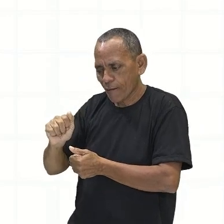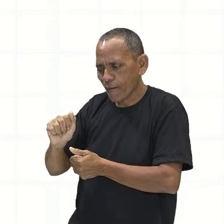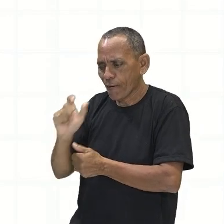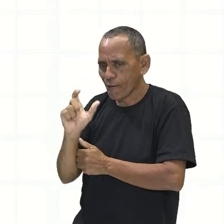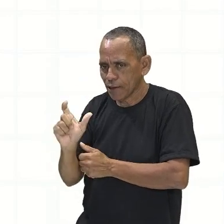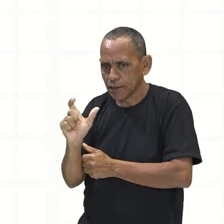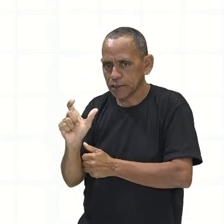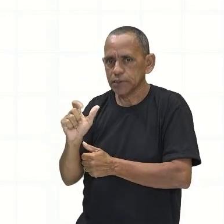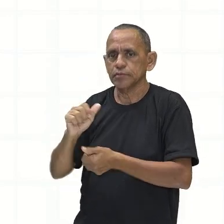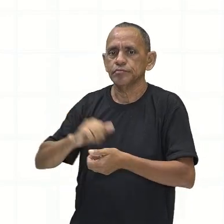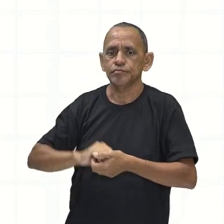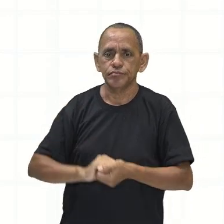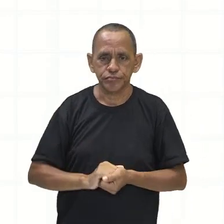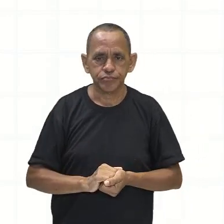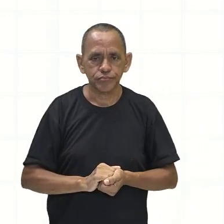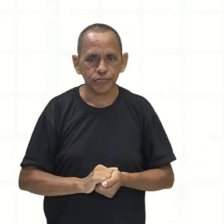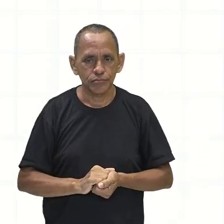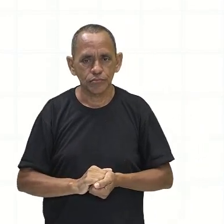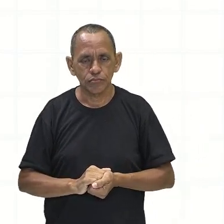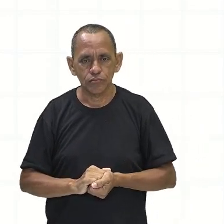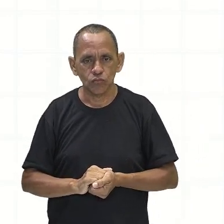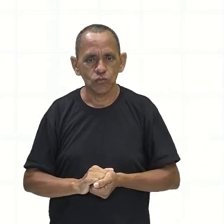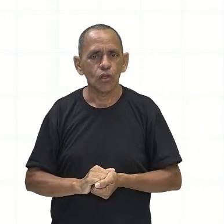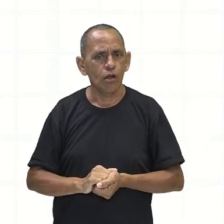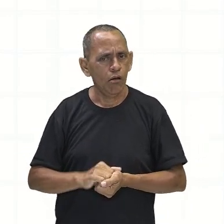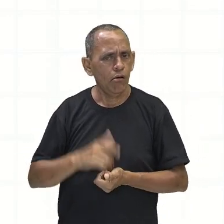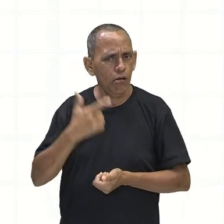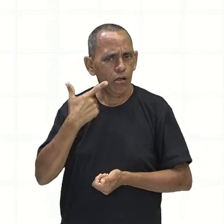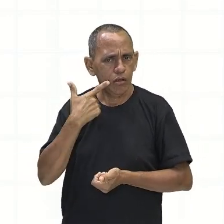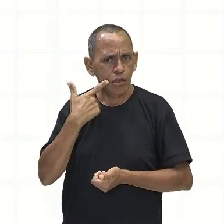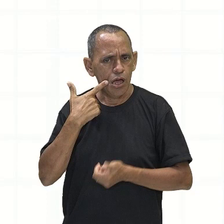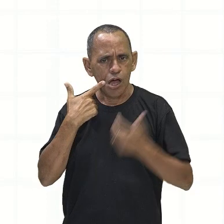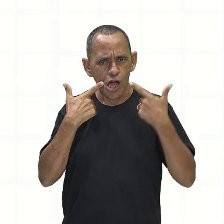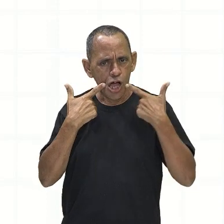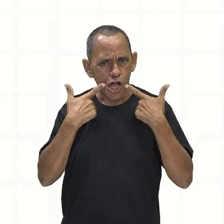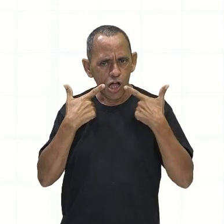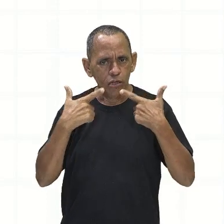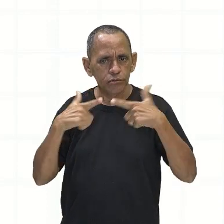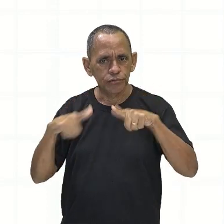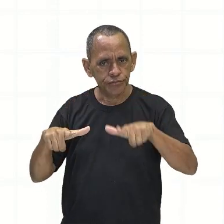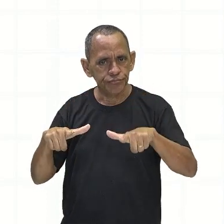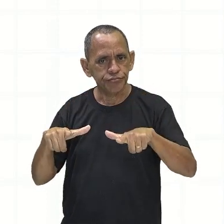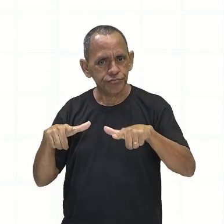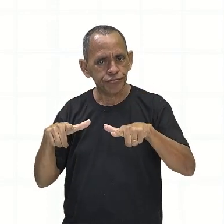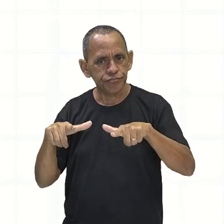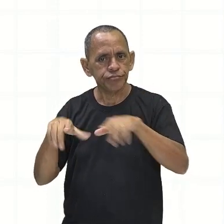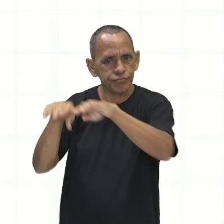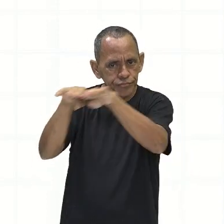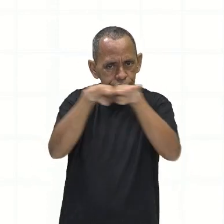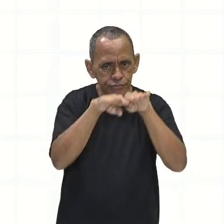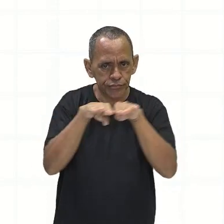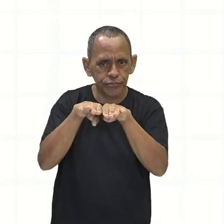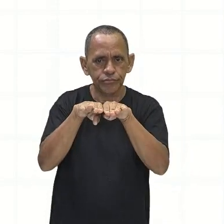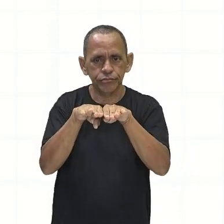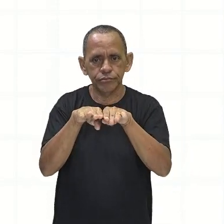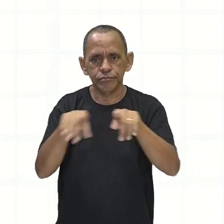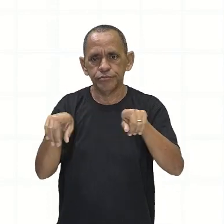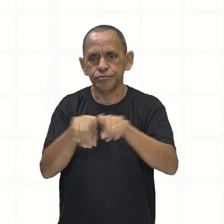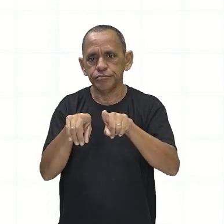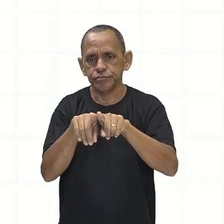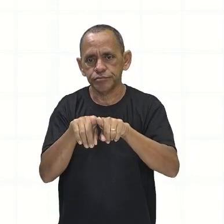ok? Na língua padrão. Eu vou convidá-la para a minha festa. Na linguagem